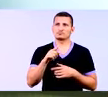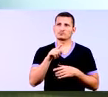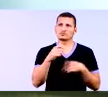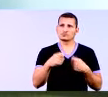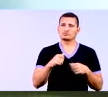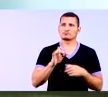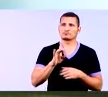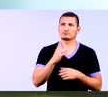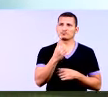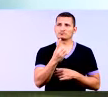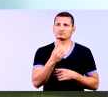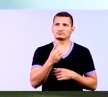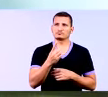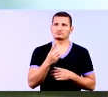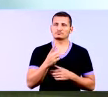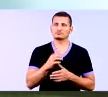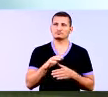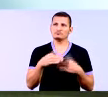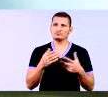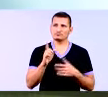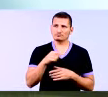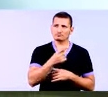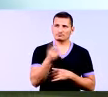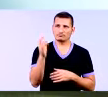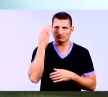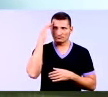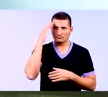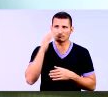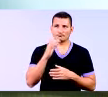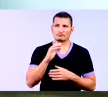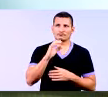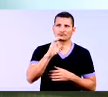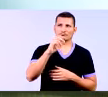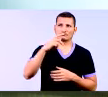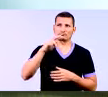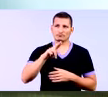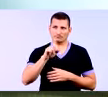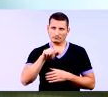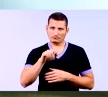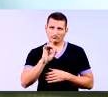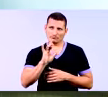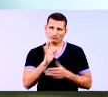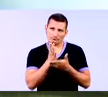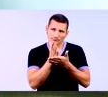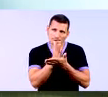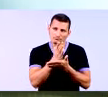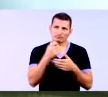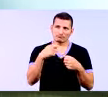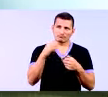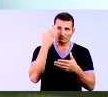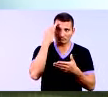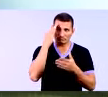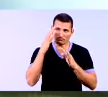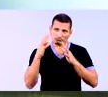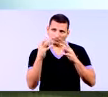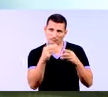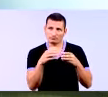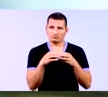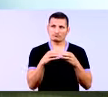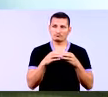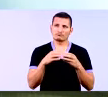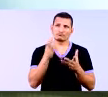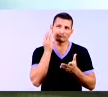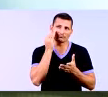está sobrando. Então, é isso que eu quero que vocês entendam. O processador é uma parte, e eu tenho que entender todo o conjunto. Quando eu testo